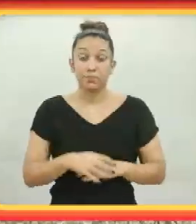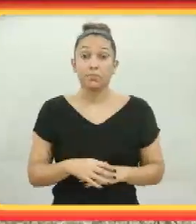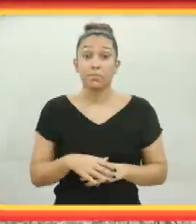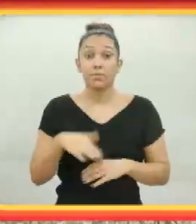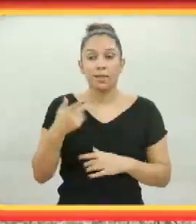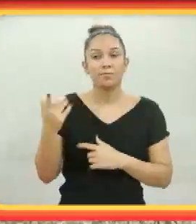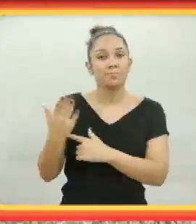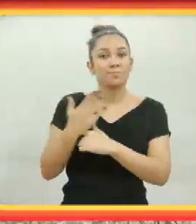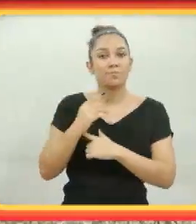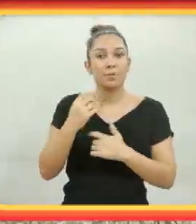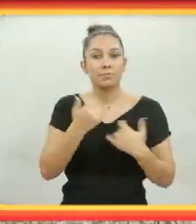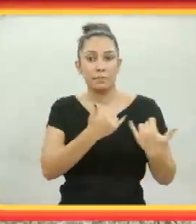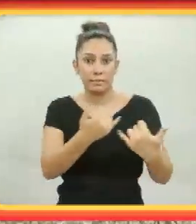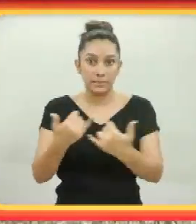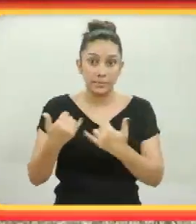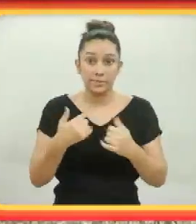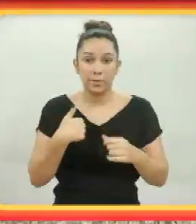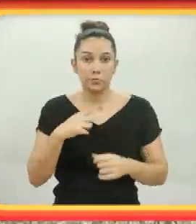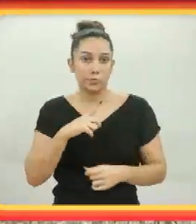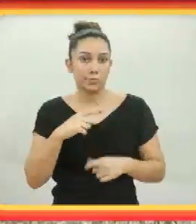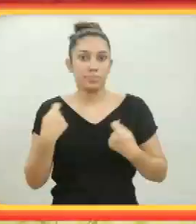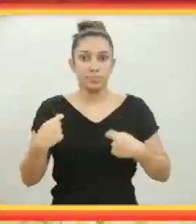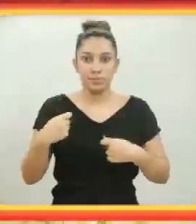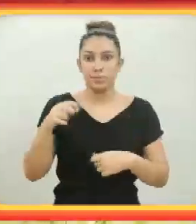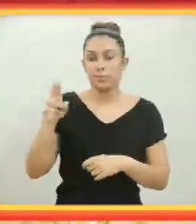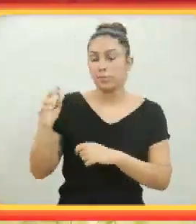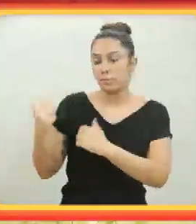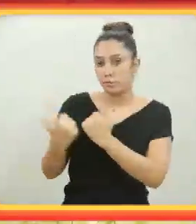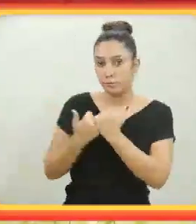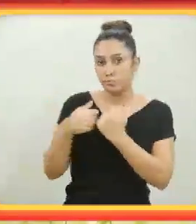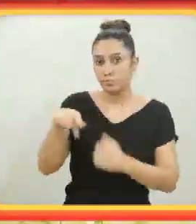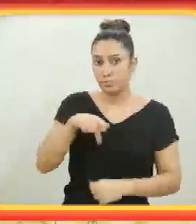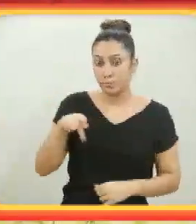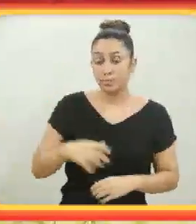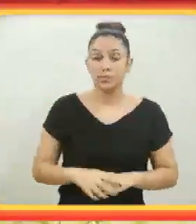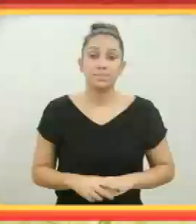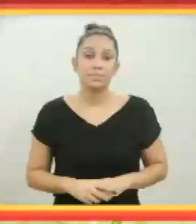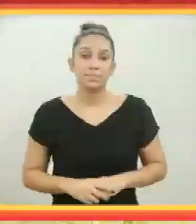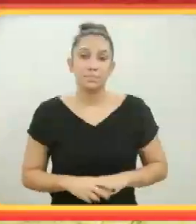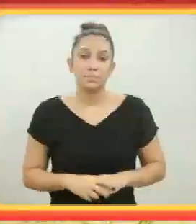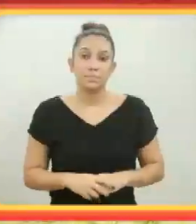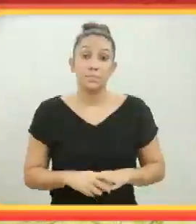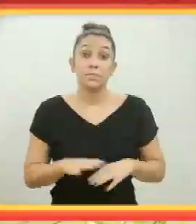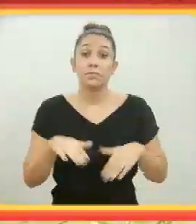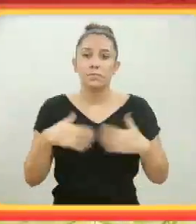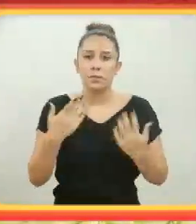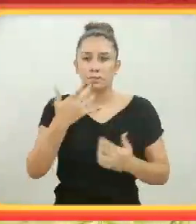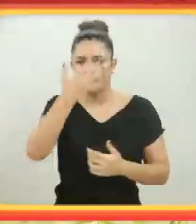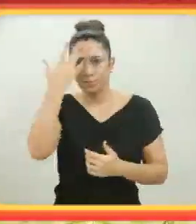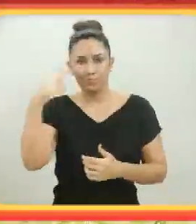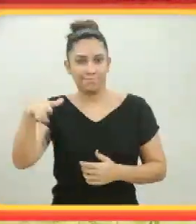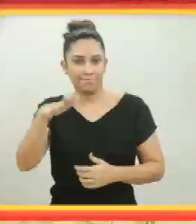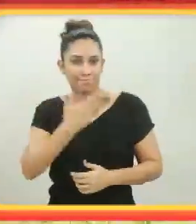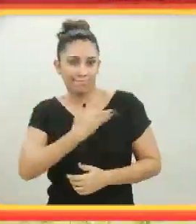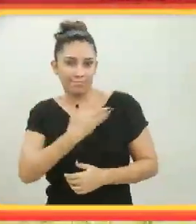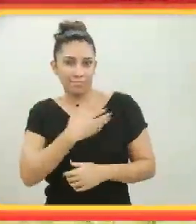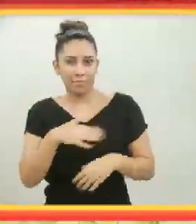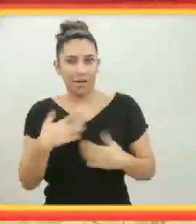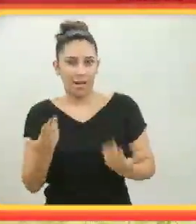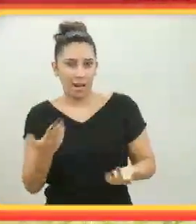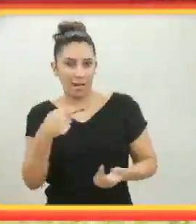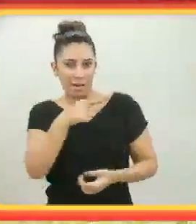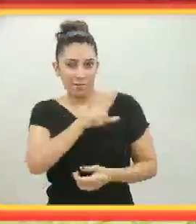de uso para as crianças ali atravessarem ali a subirem, e aí eu tinha que ter o suporte da professora,